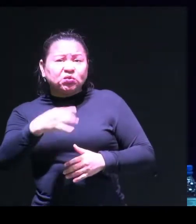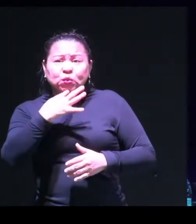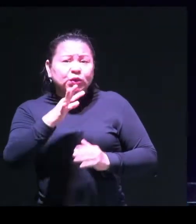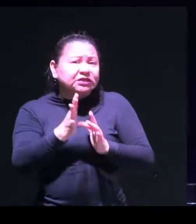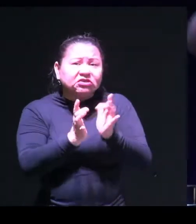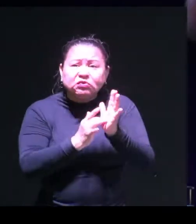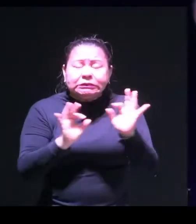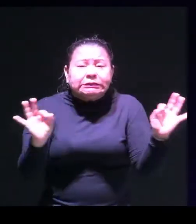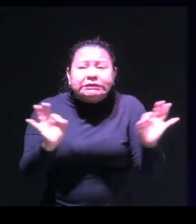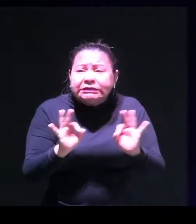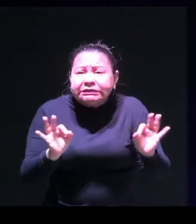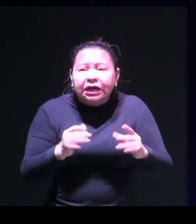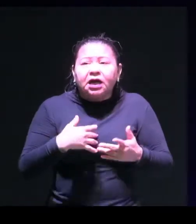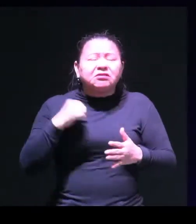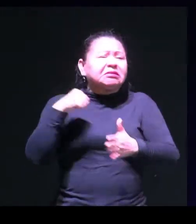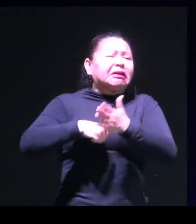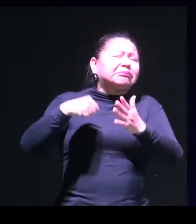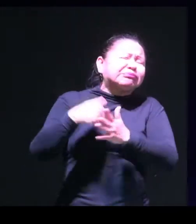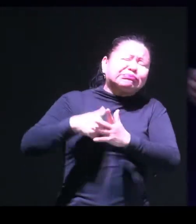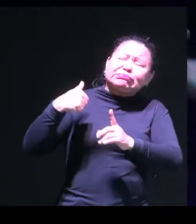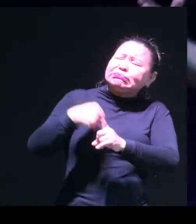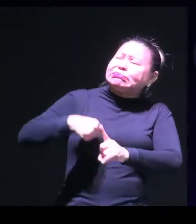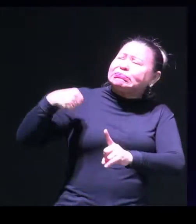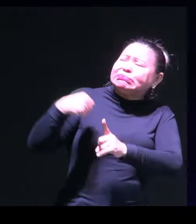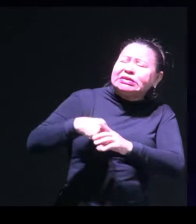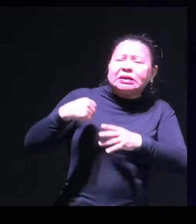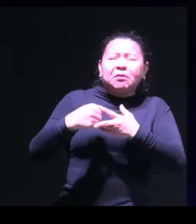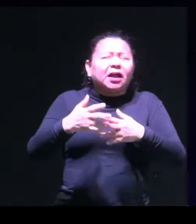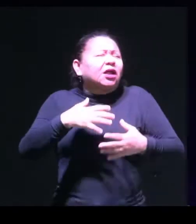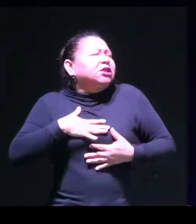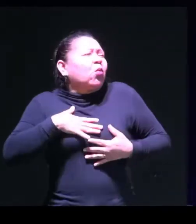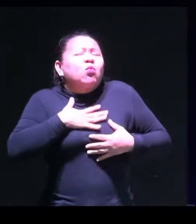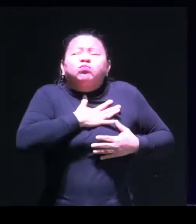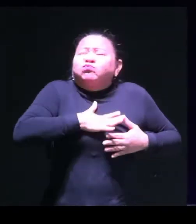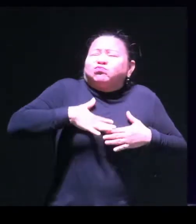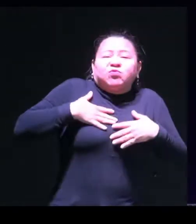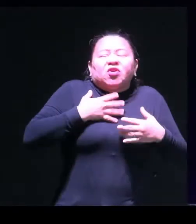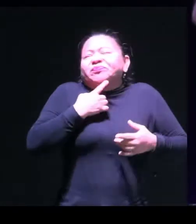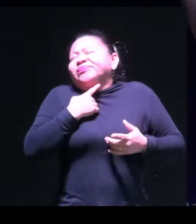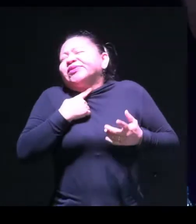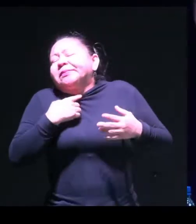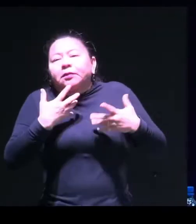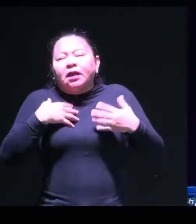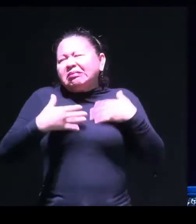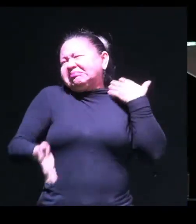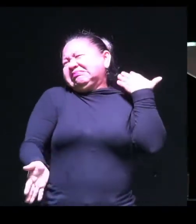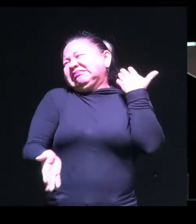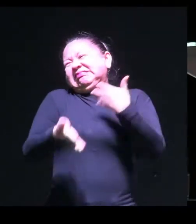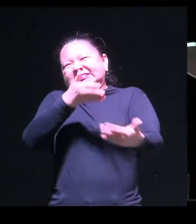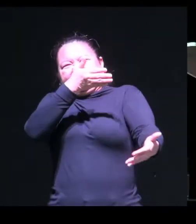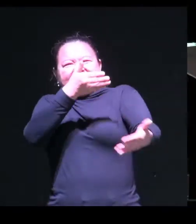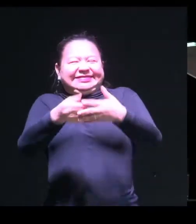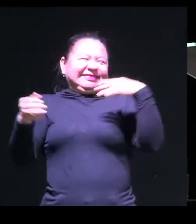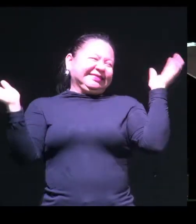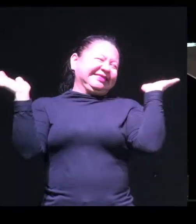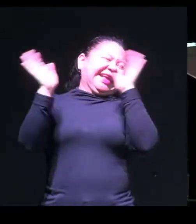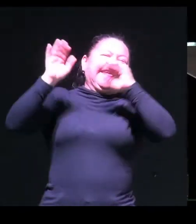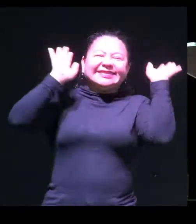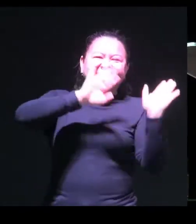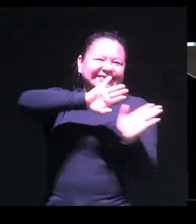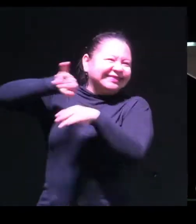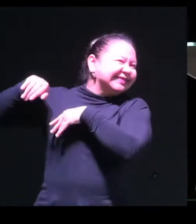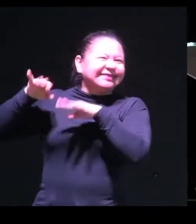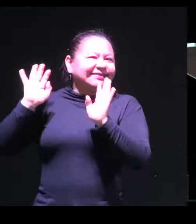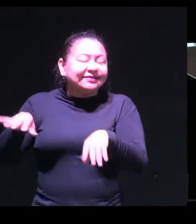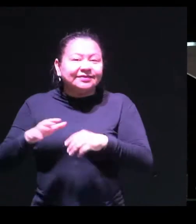revelação, elas estão lá lutando pelos seus prazeres, pelos seus interesses, e elas nem se importam, elas nem sabem que Jesus vai voltar. Para